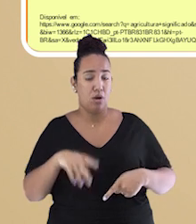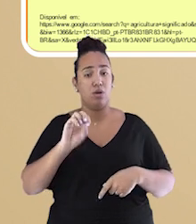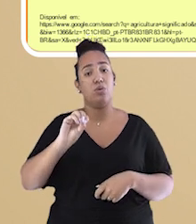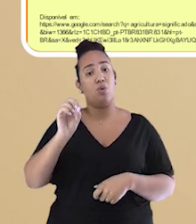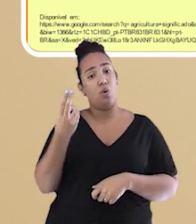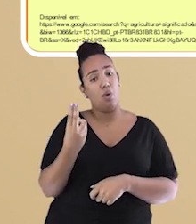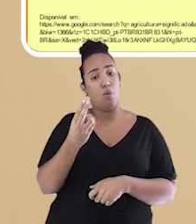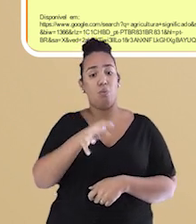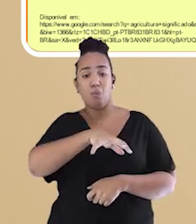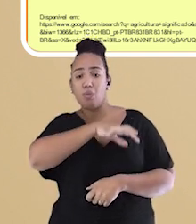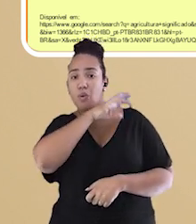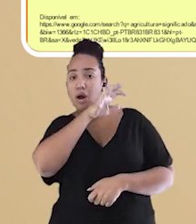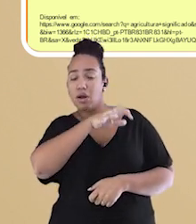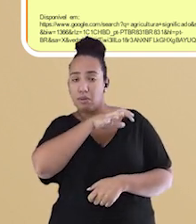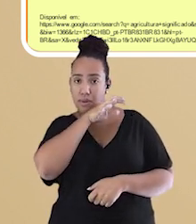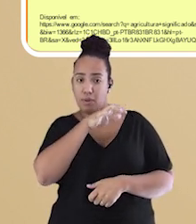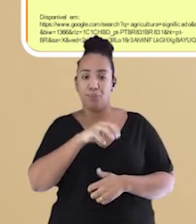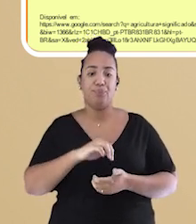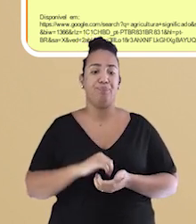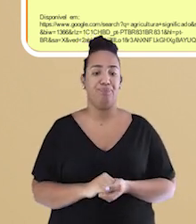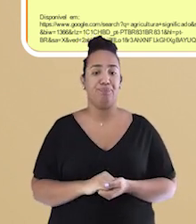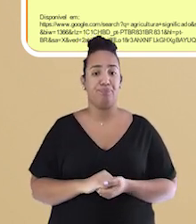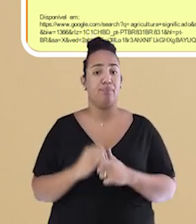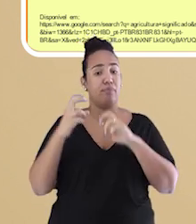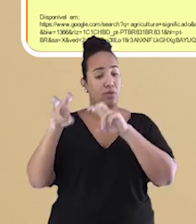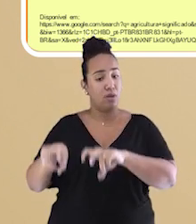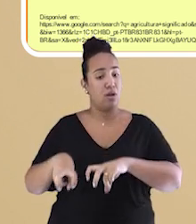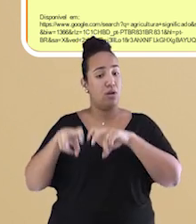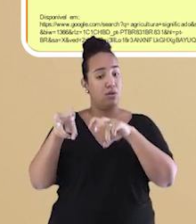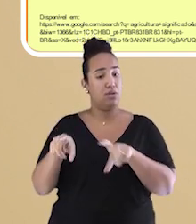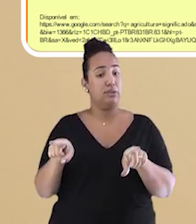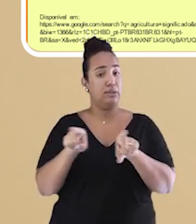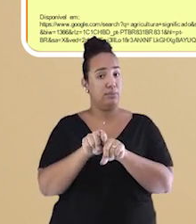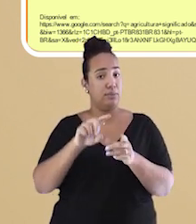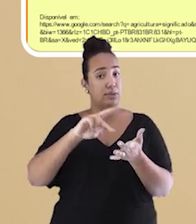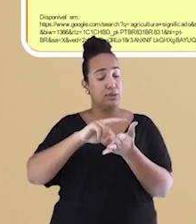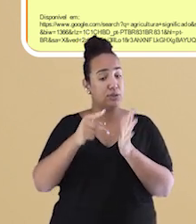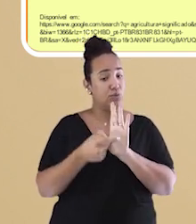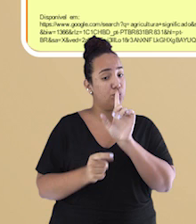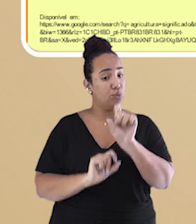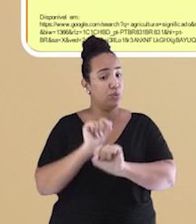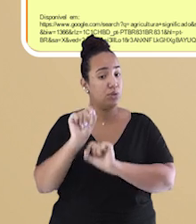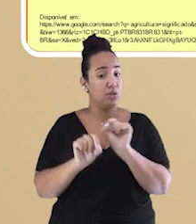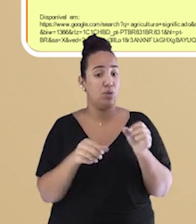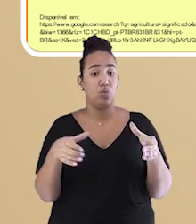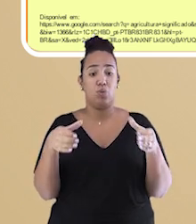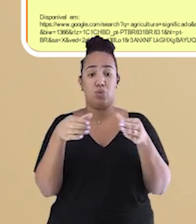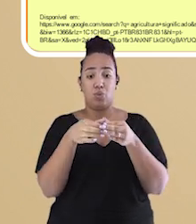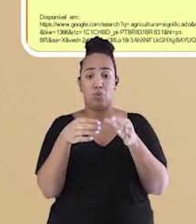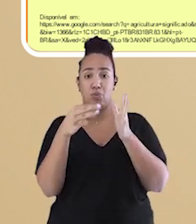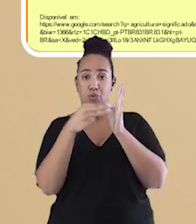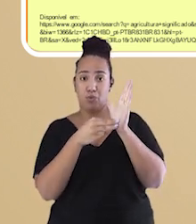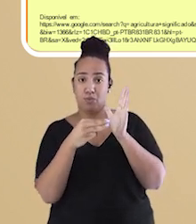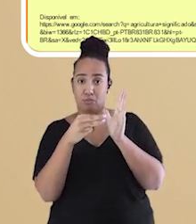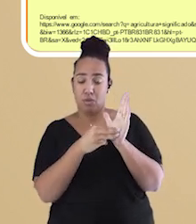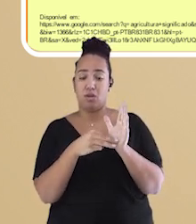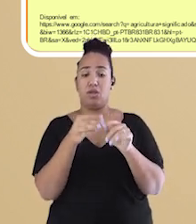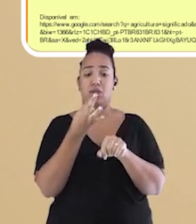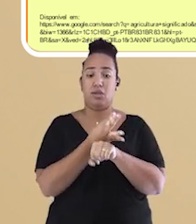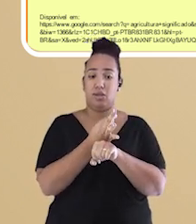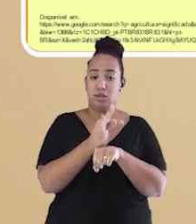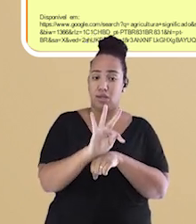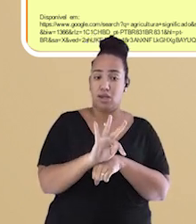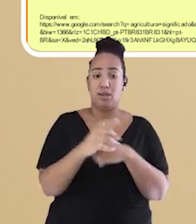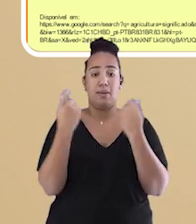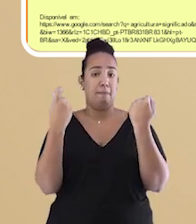para a criação de animais, lavoura. A agricultura também significa conjunto dos métodos e